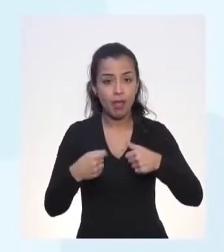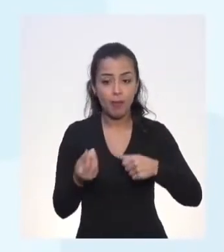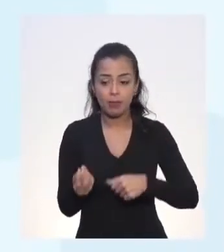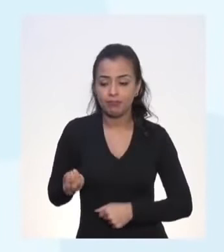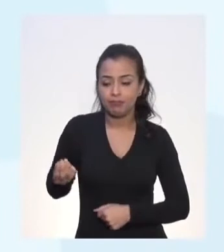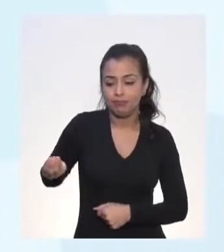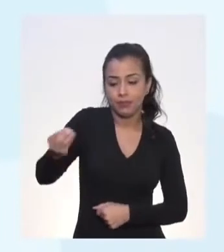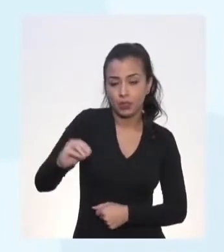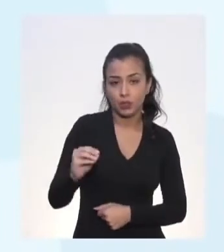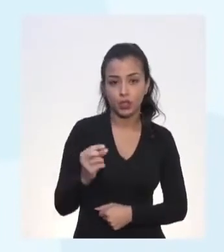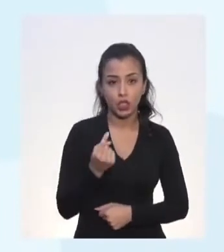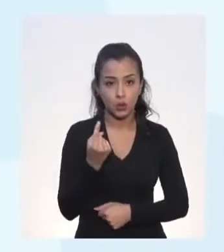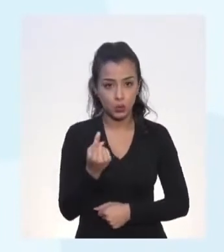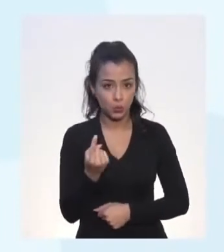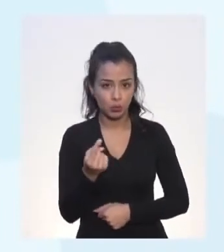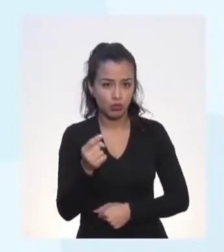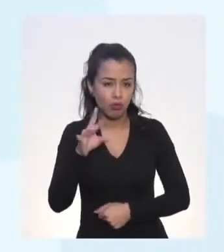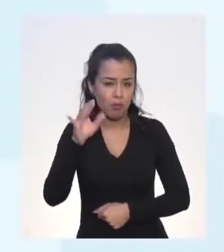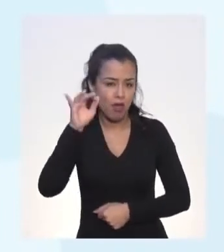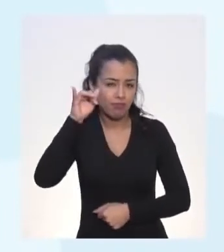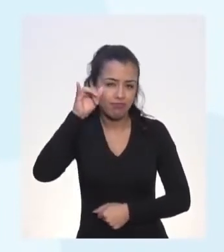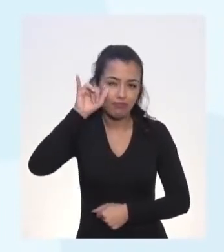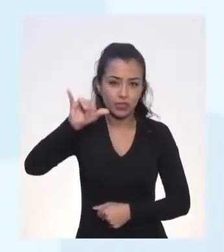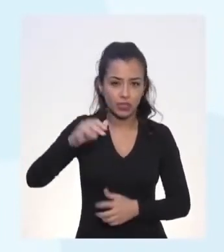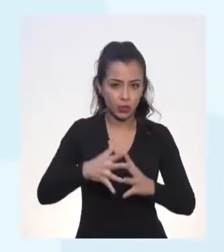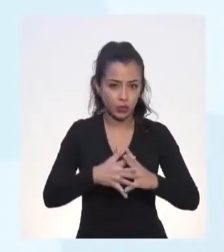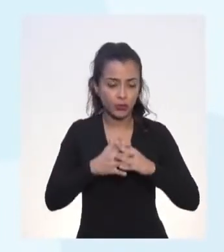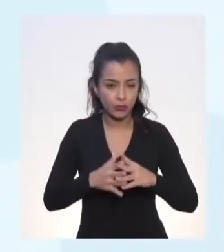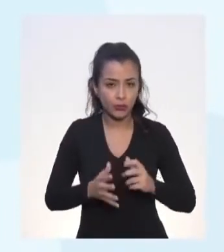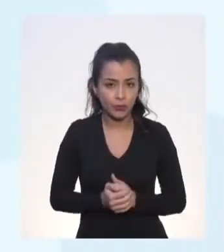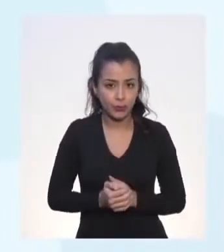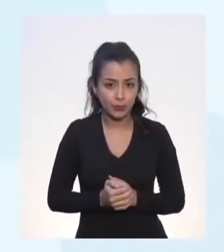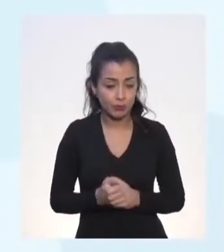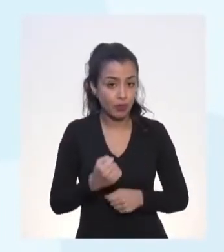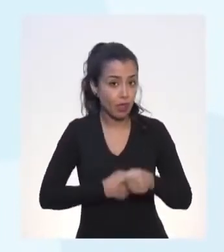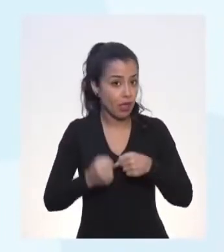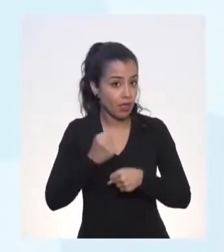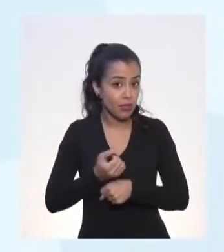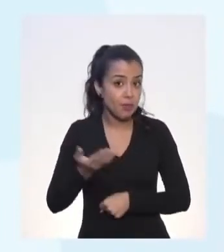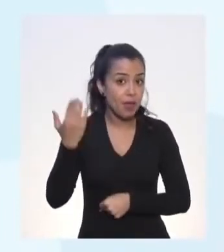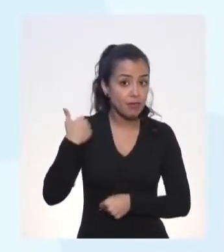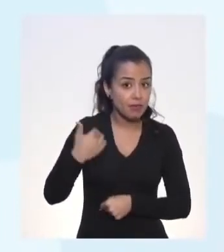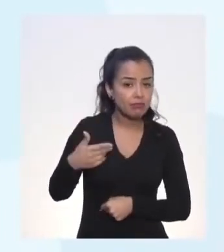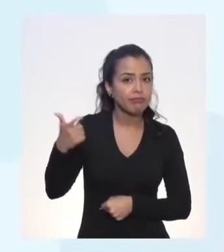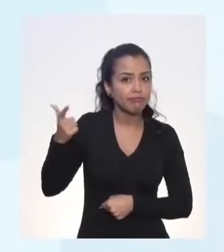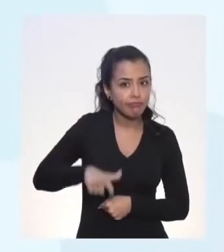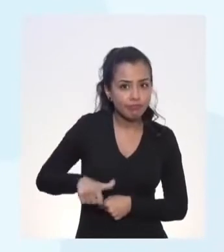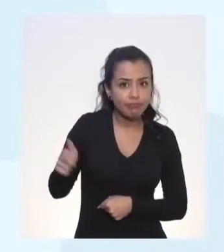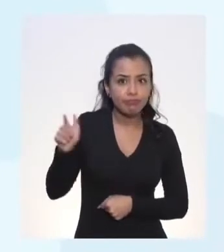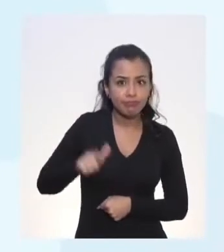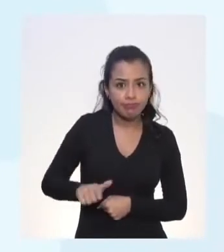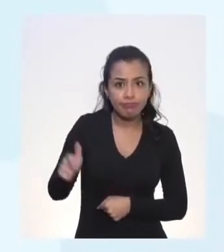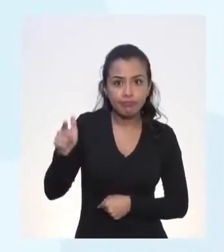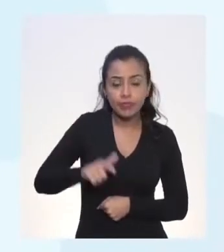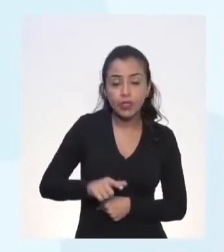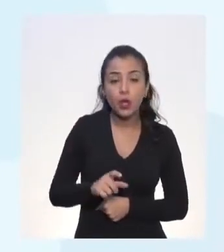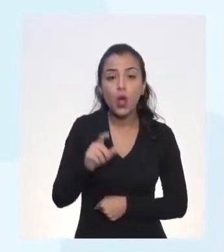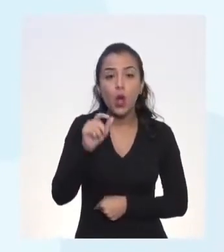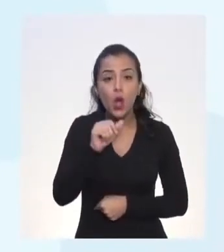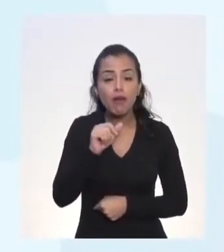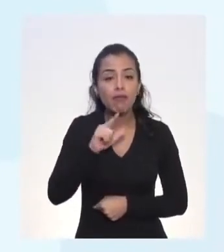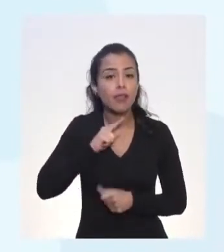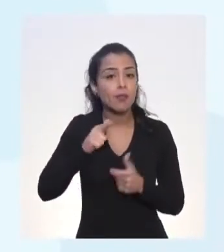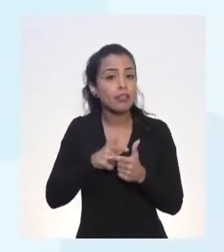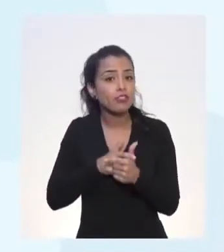aqui. 1, tudo bem? Como insistimos bastante no ano passado, o que a gente tem aqui? Uma divisão de 2 frações.